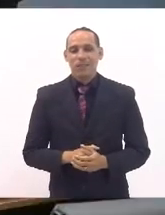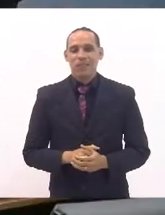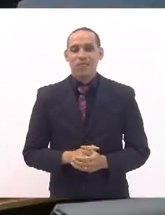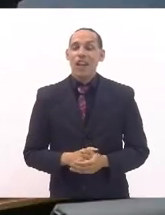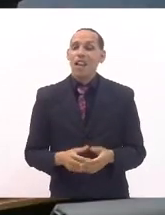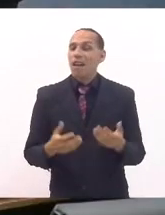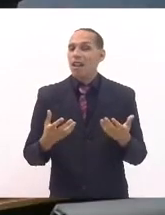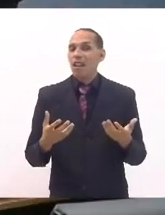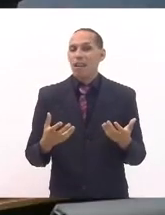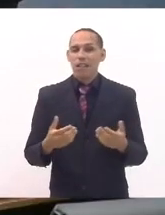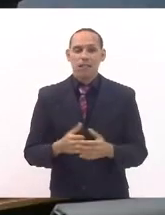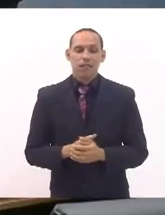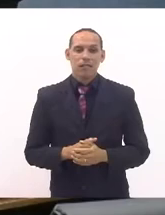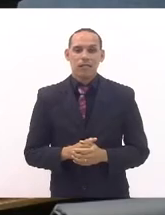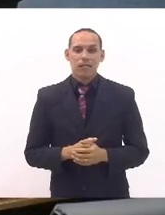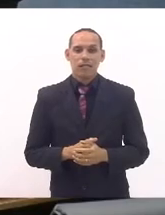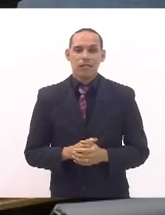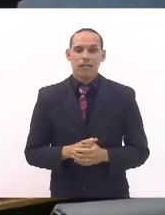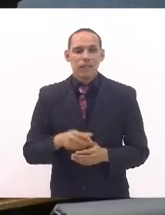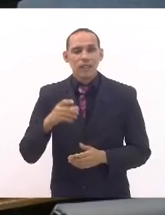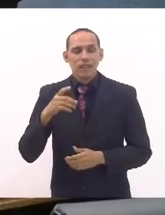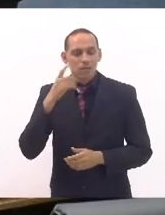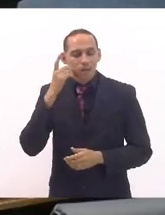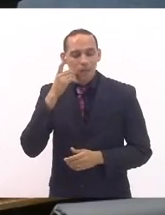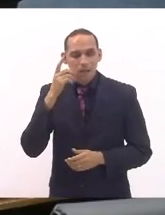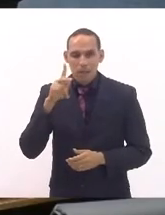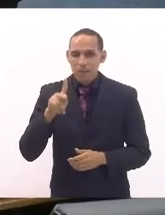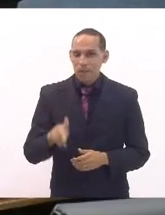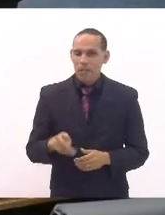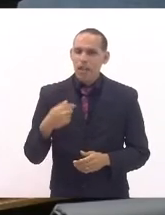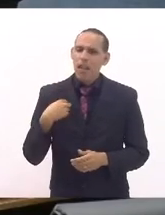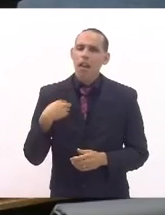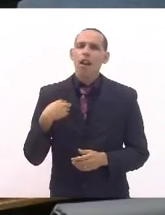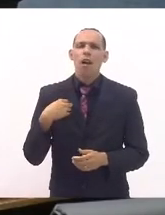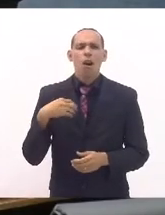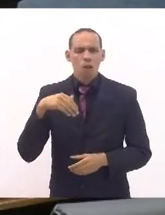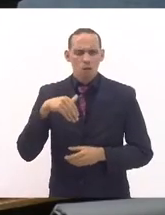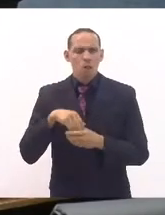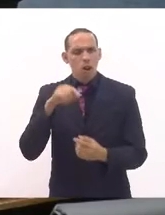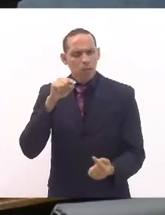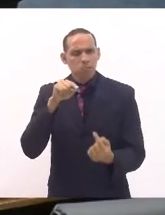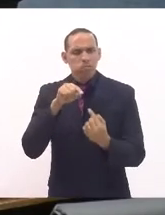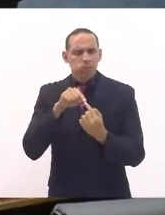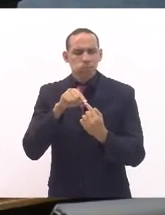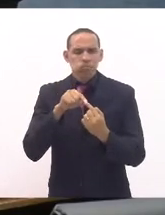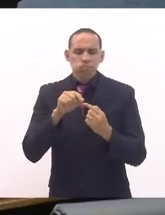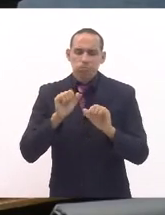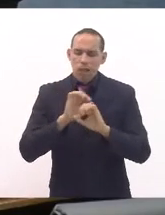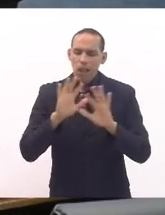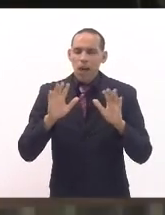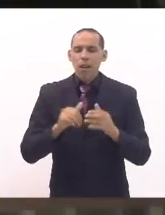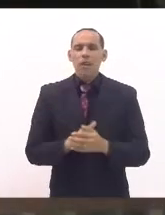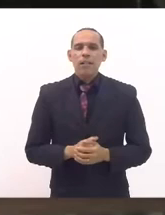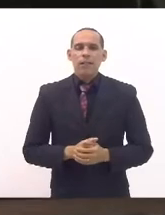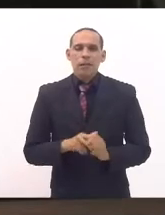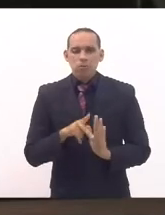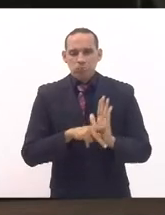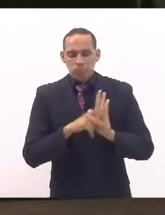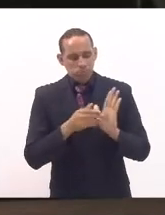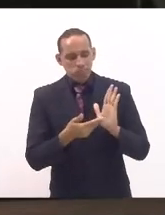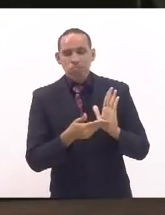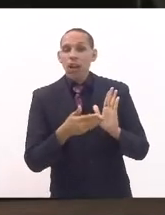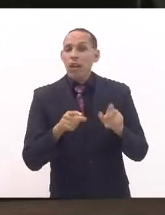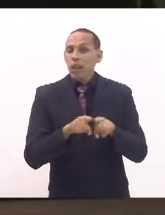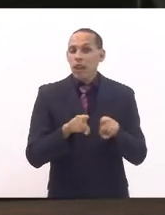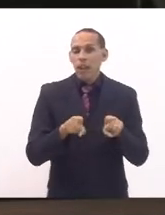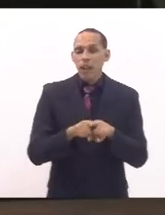Queria aqui, deputada presidenta, além de declarar voto favorável a esse projeto, dizer também,